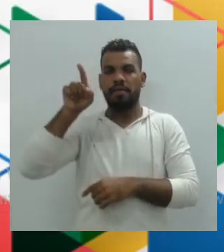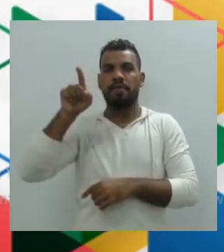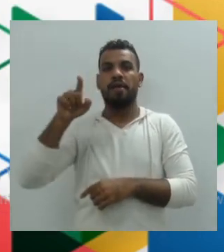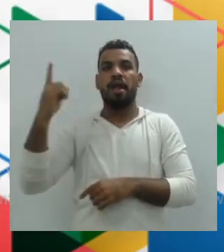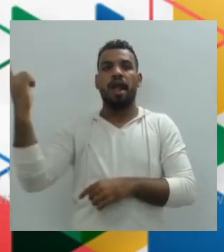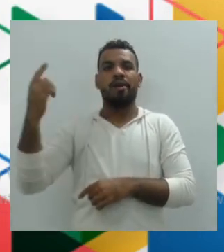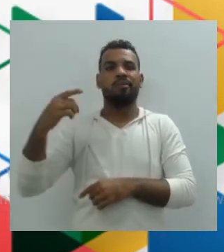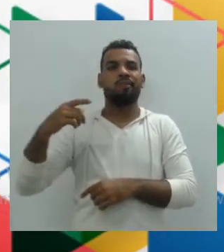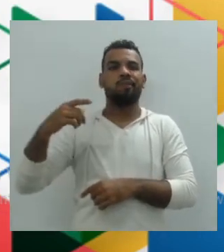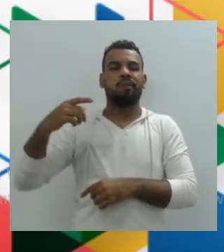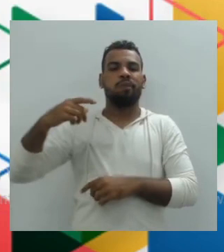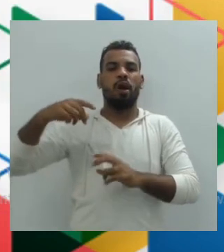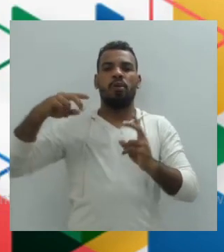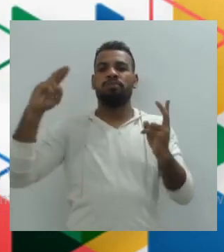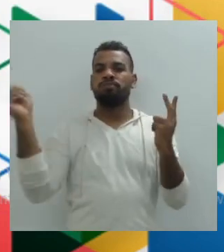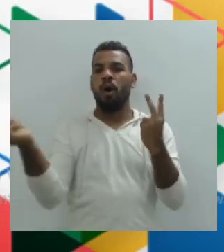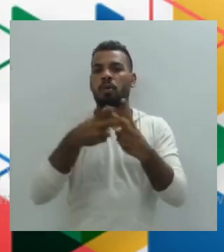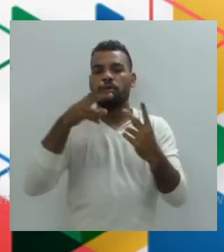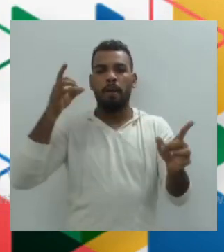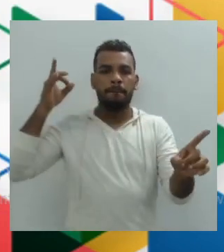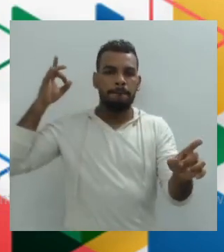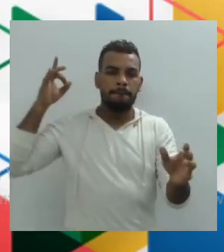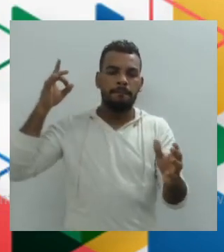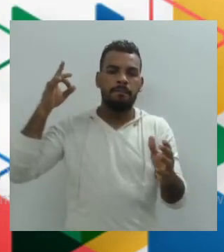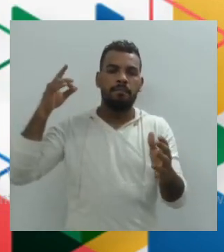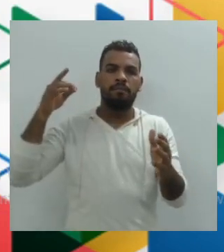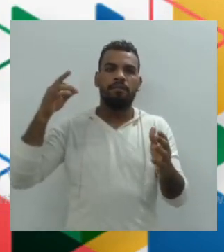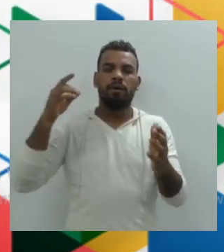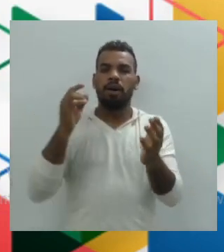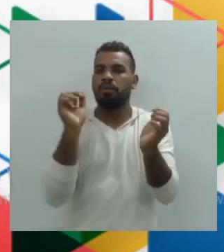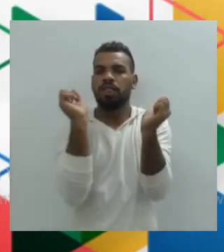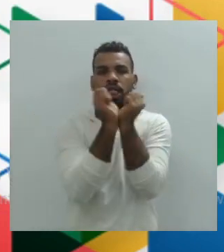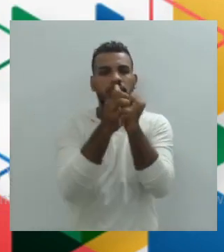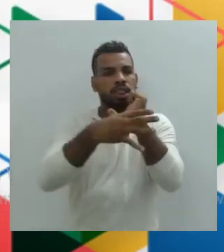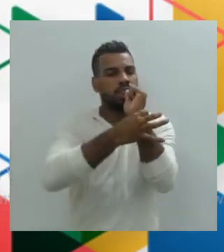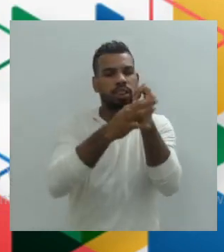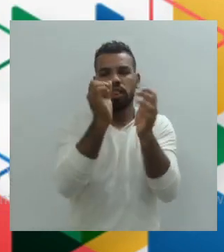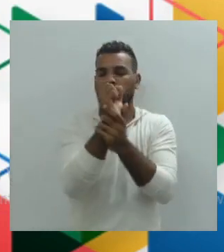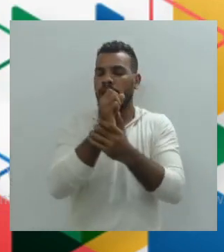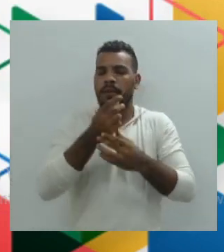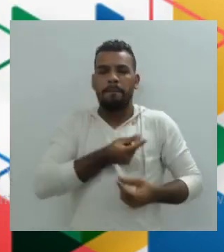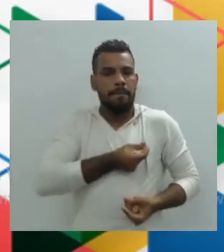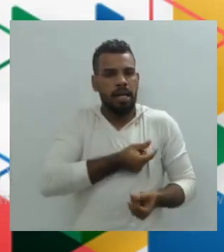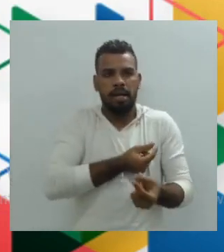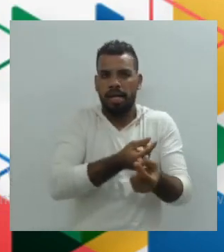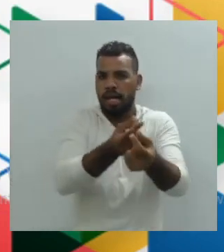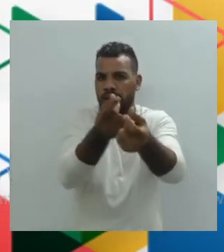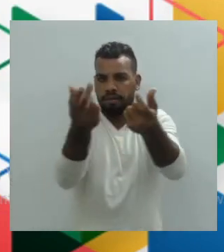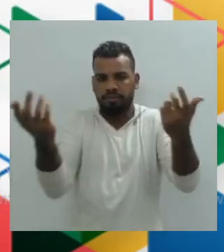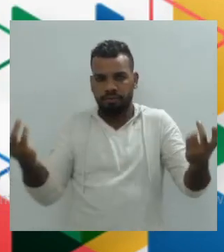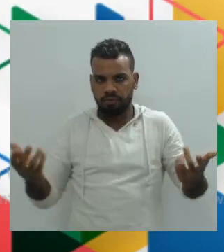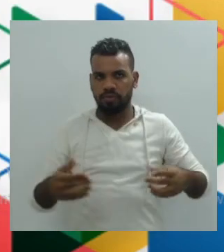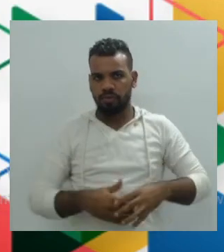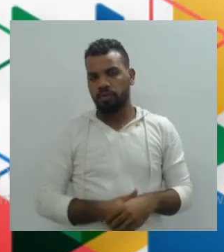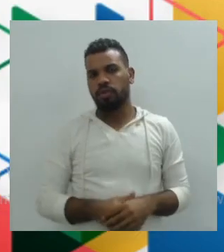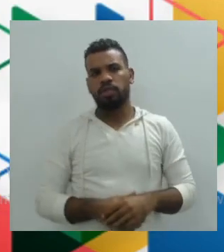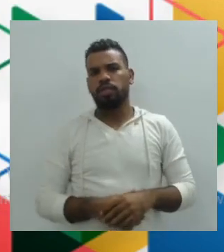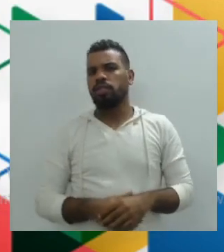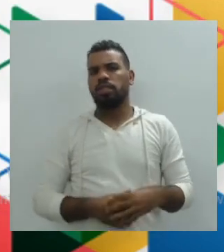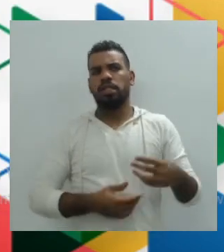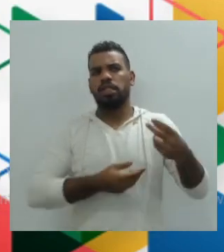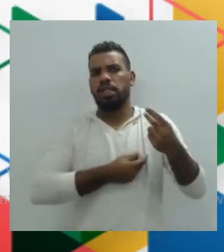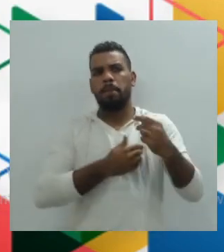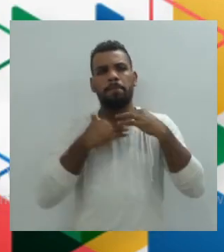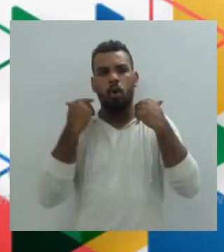foi condenado a ficar acorrentado pela vida toda, no caso ele era imortal, por toda a